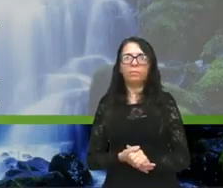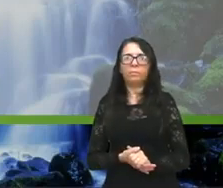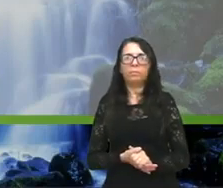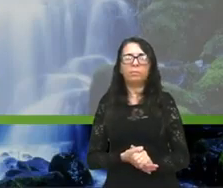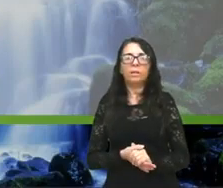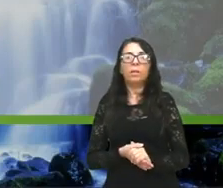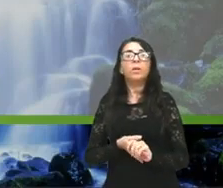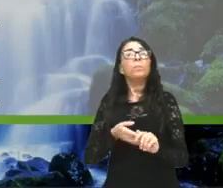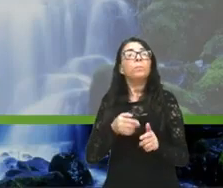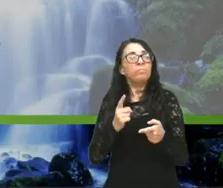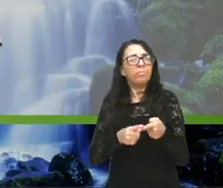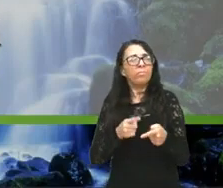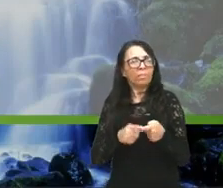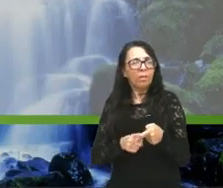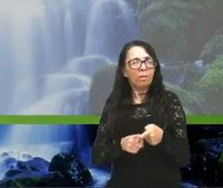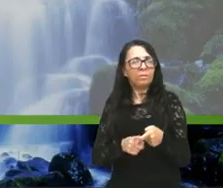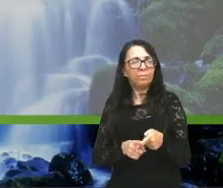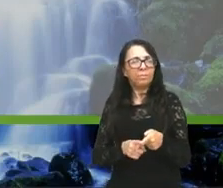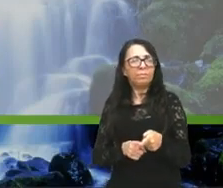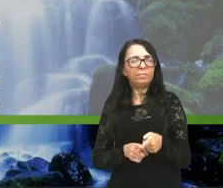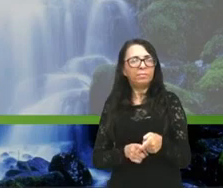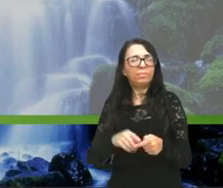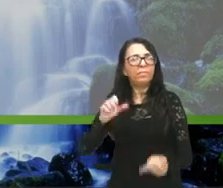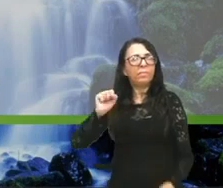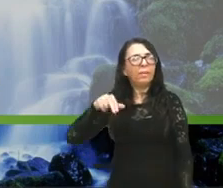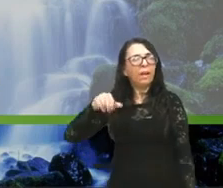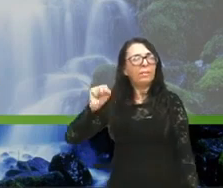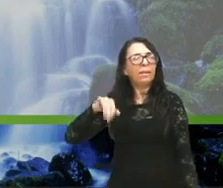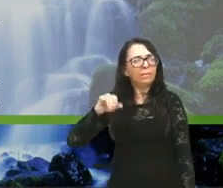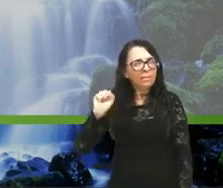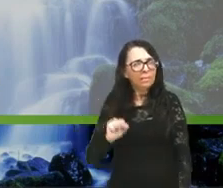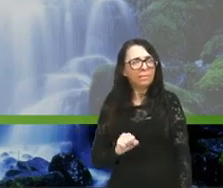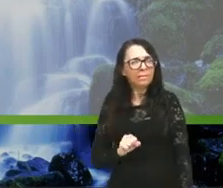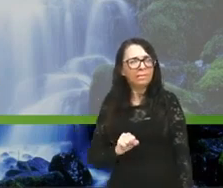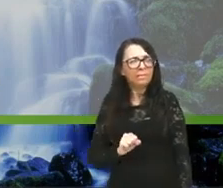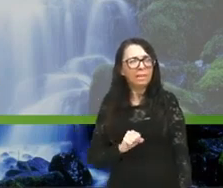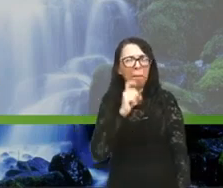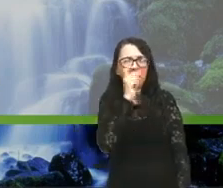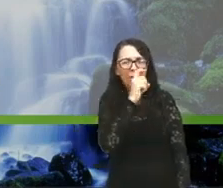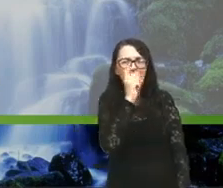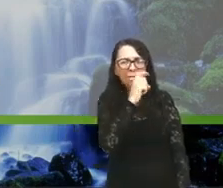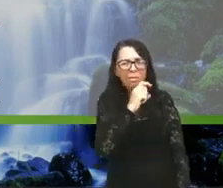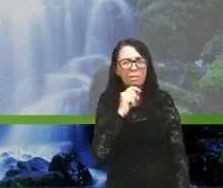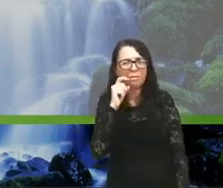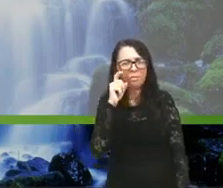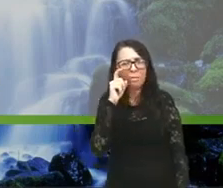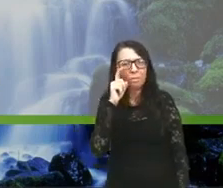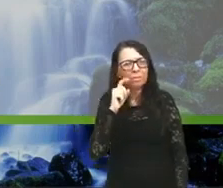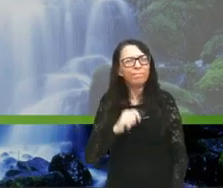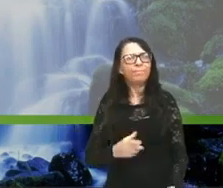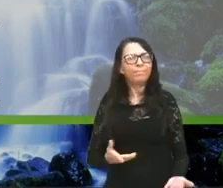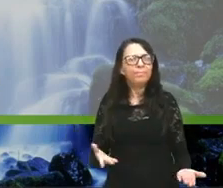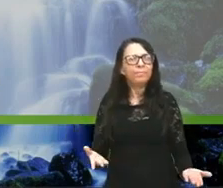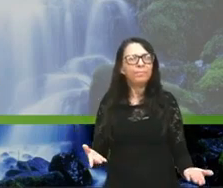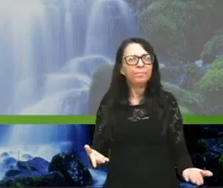propriedade por certo valor? Ou vendeu? Por que escondeu? Por que está mentindo?